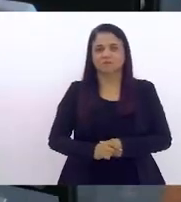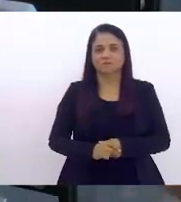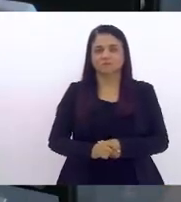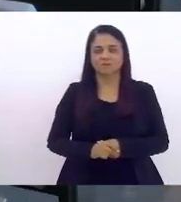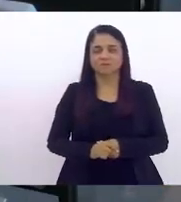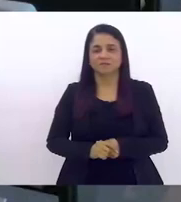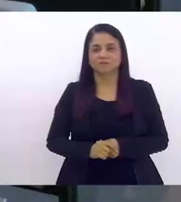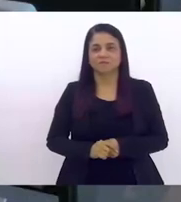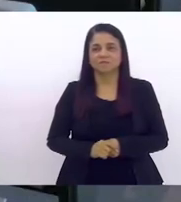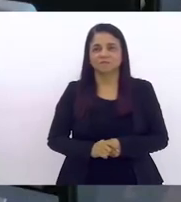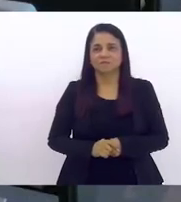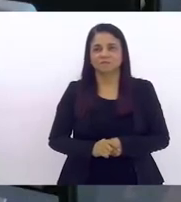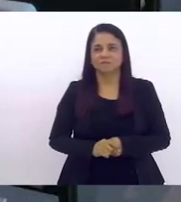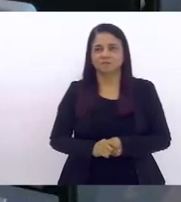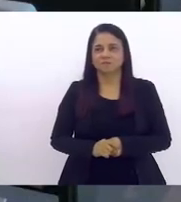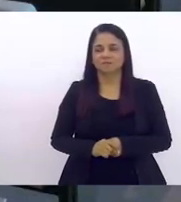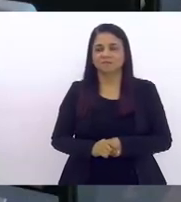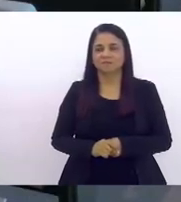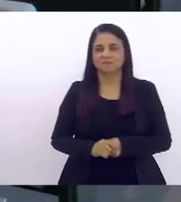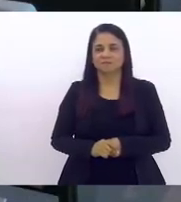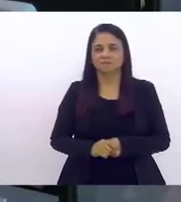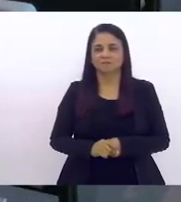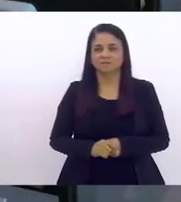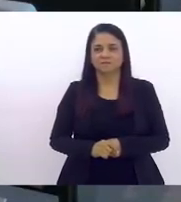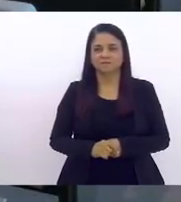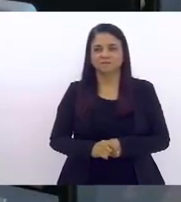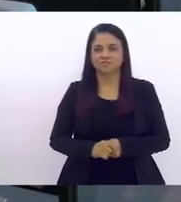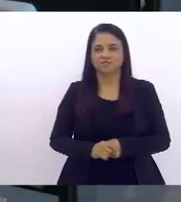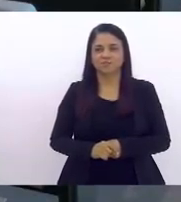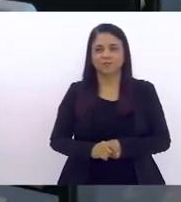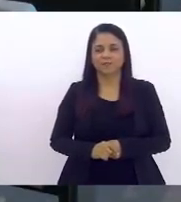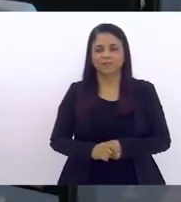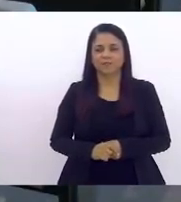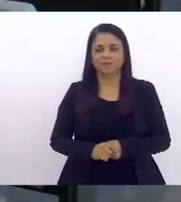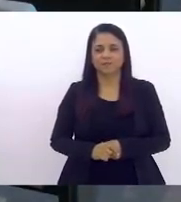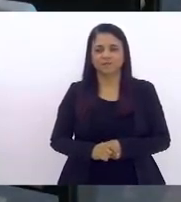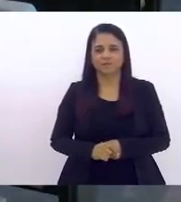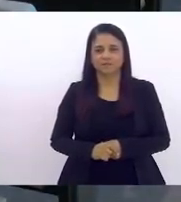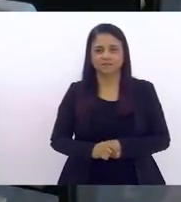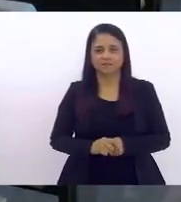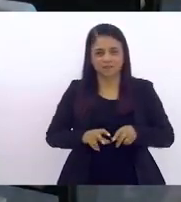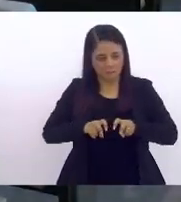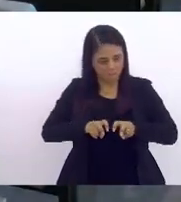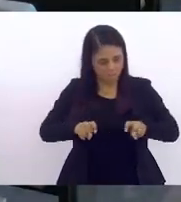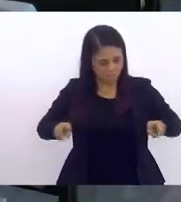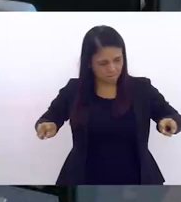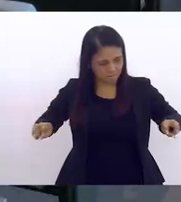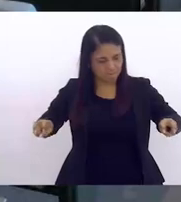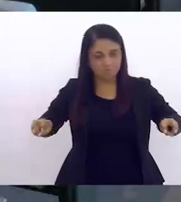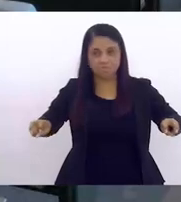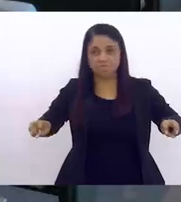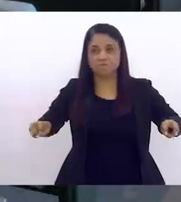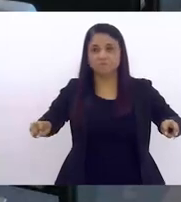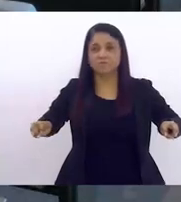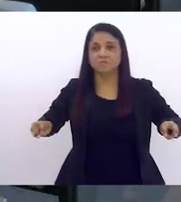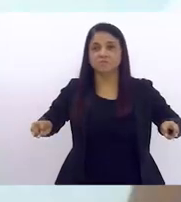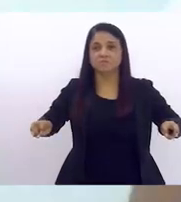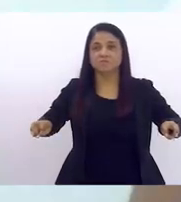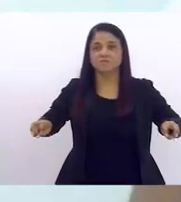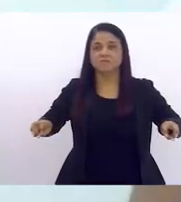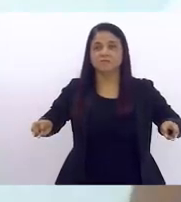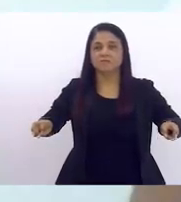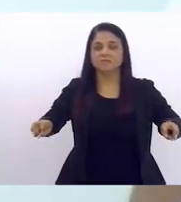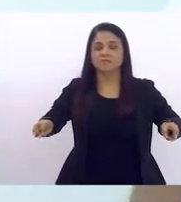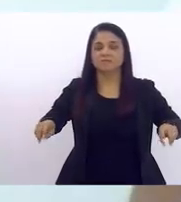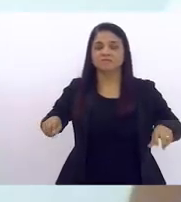coordenadora da Acolher lá no seu fundamento. Bem, então composta aqui a... Ah, sim, já chegou.